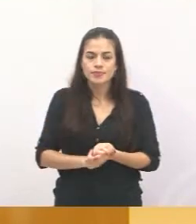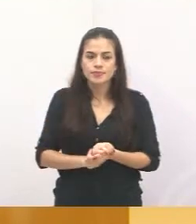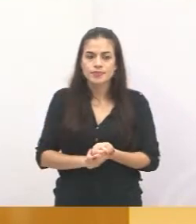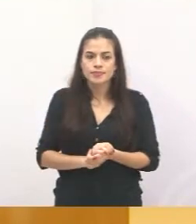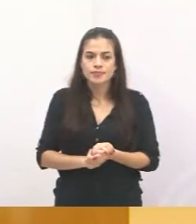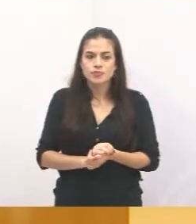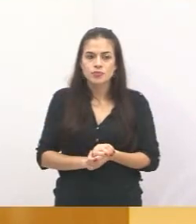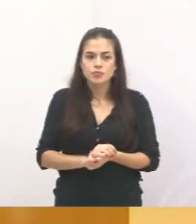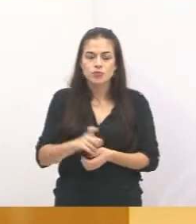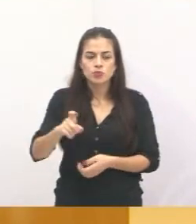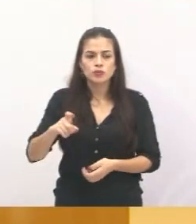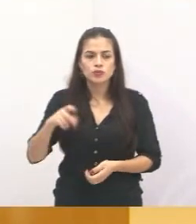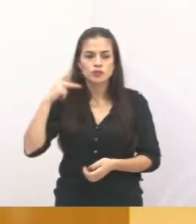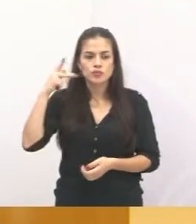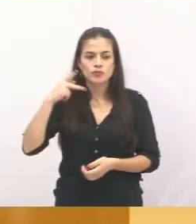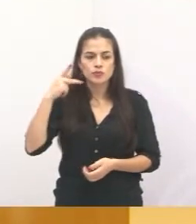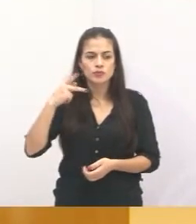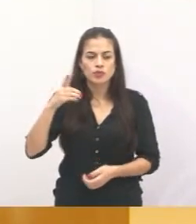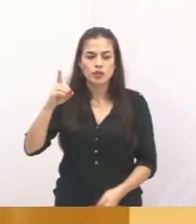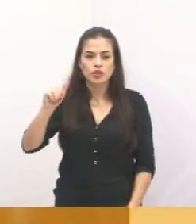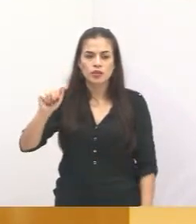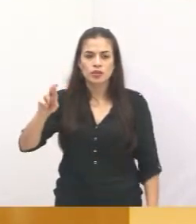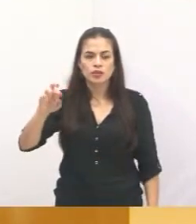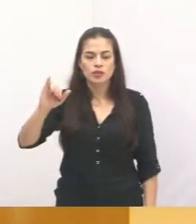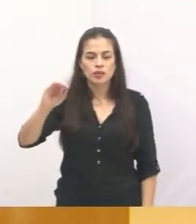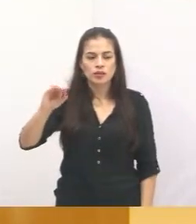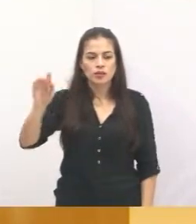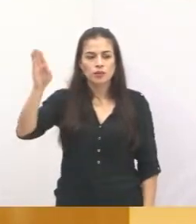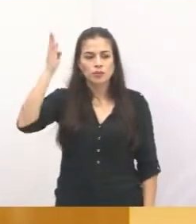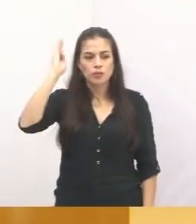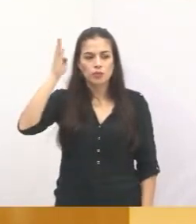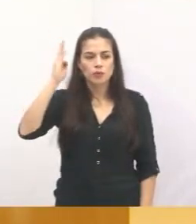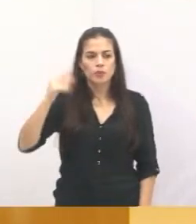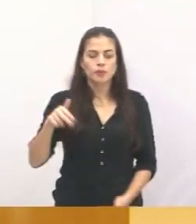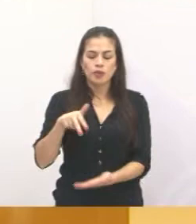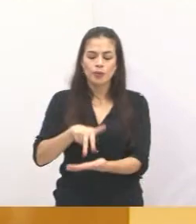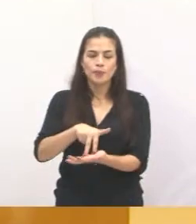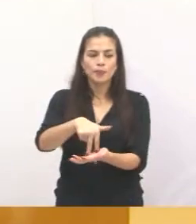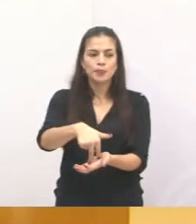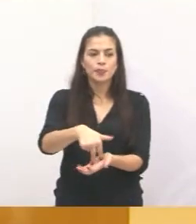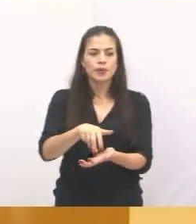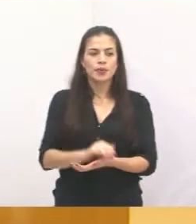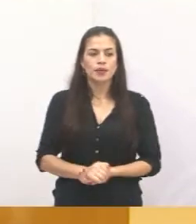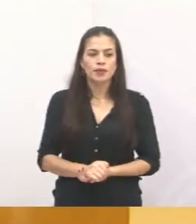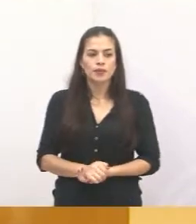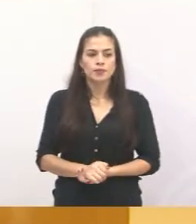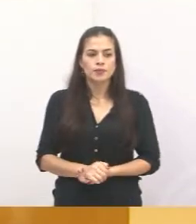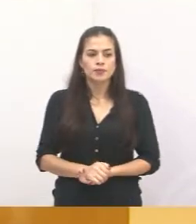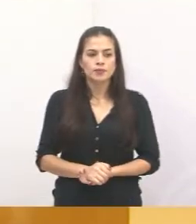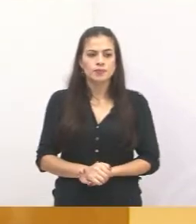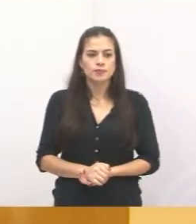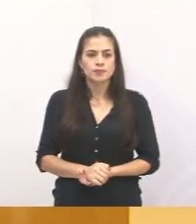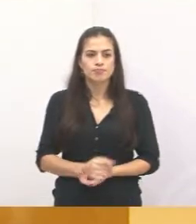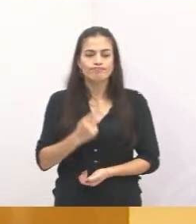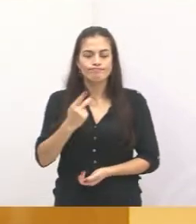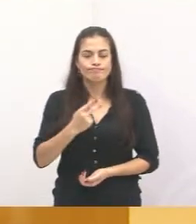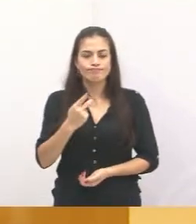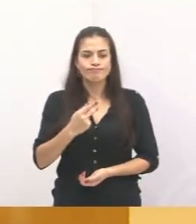Burro. Eu subi aqui nessa tribuna para dizer que eu